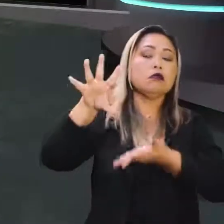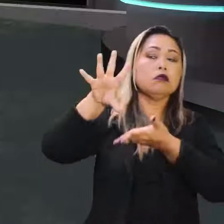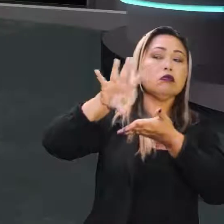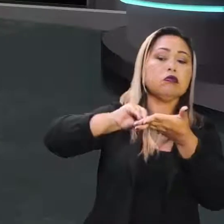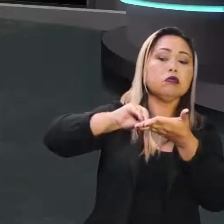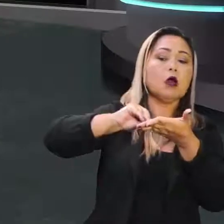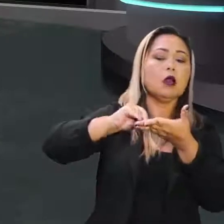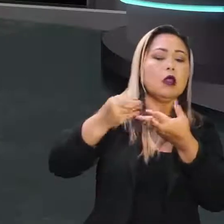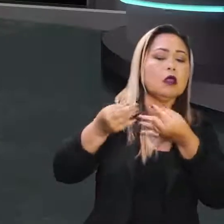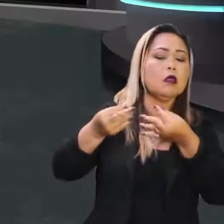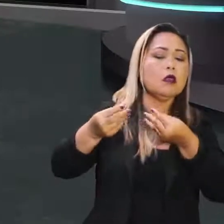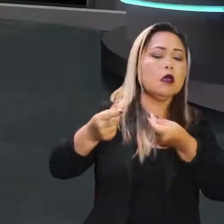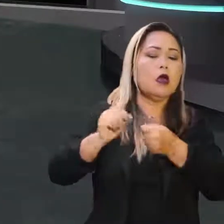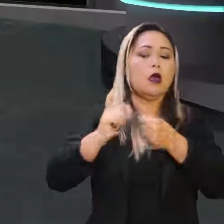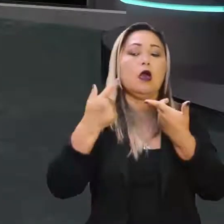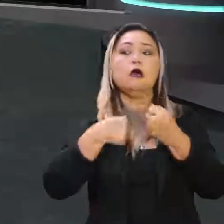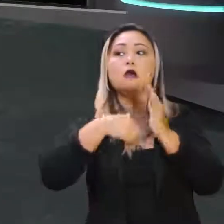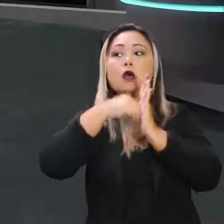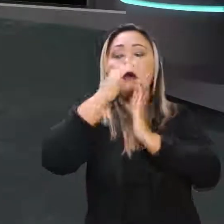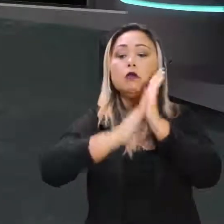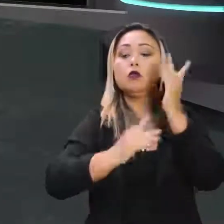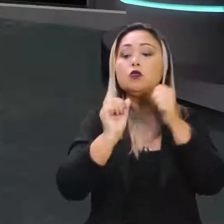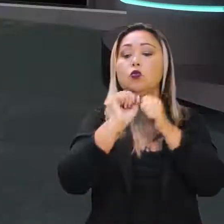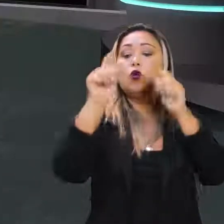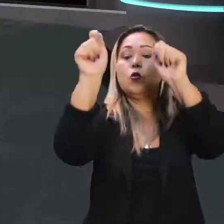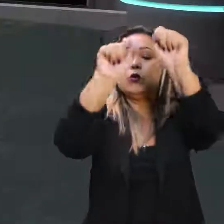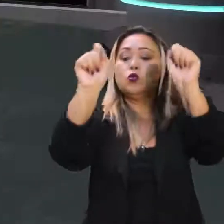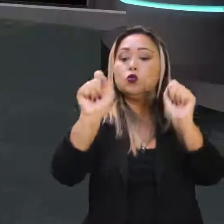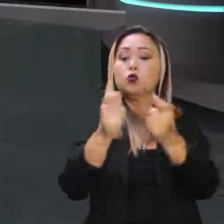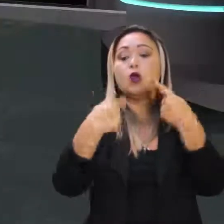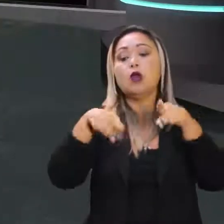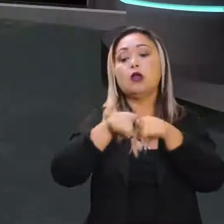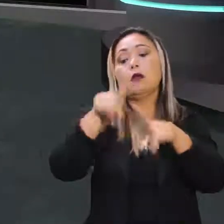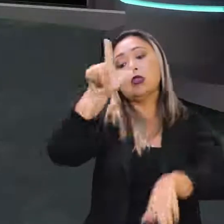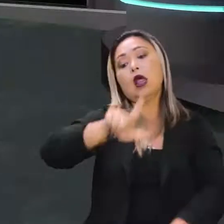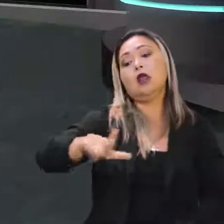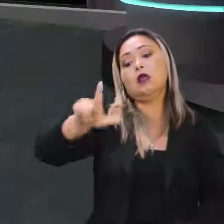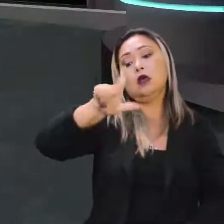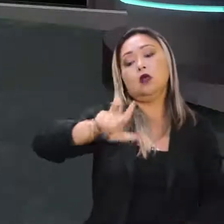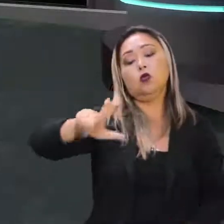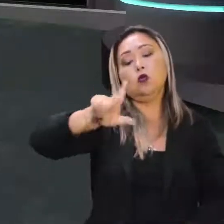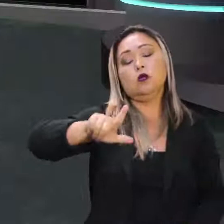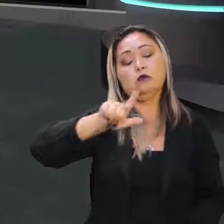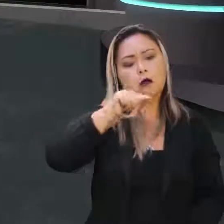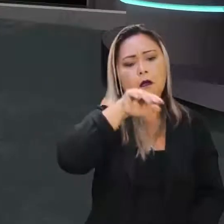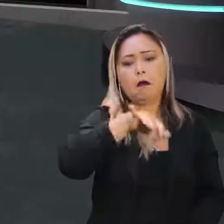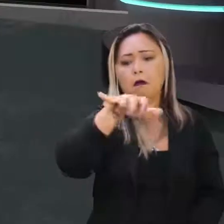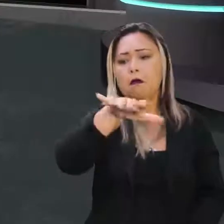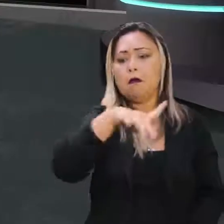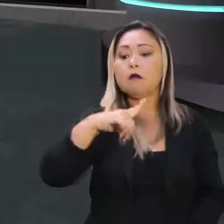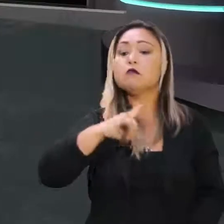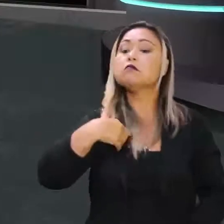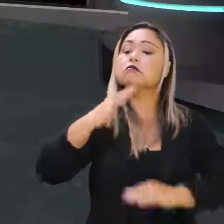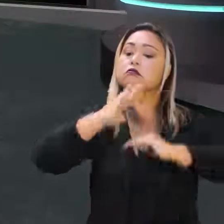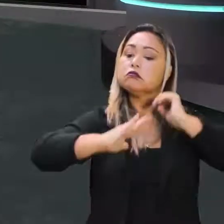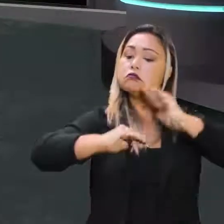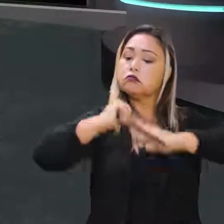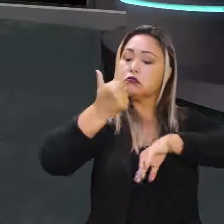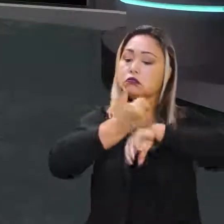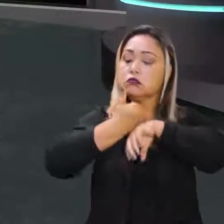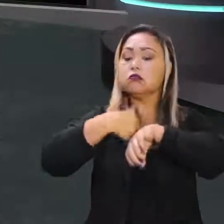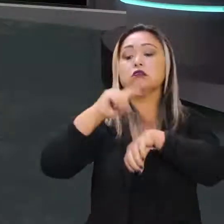de pintura, na escultura, na literatura. Então, esses artistas buscavam, então, no caso